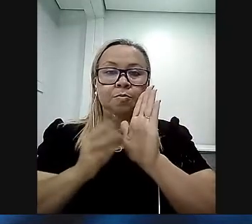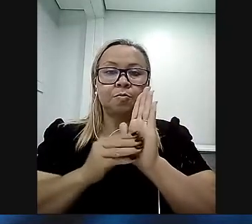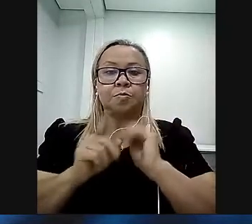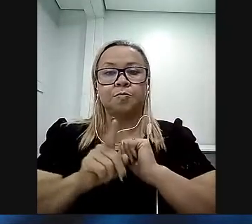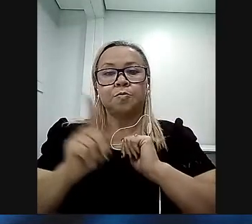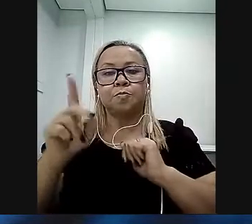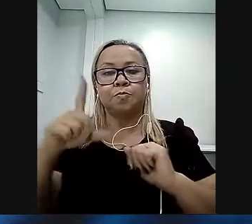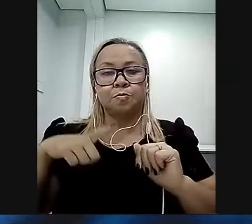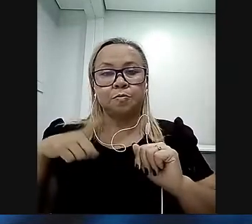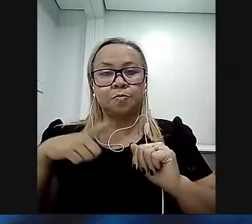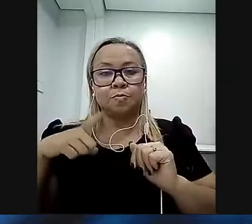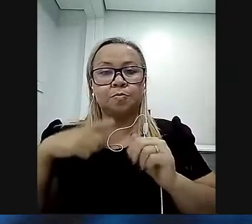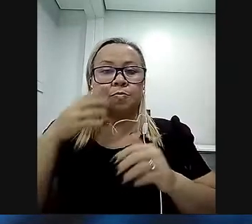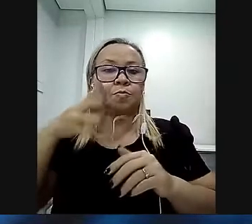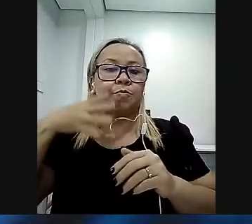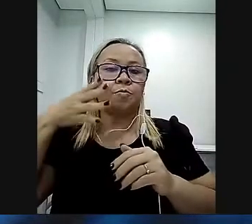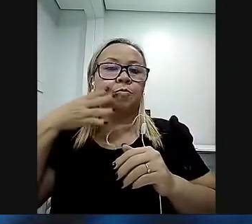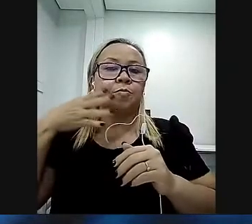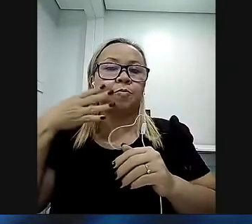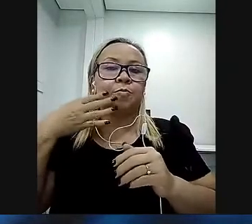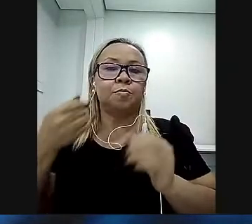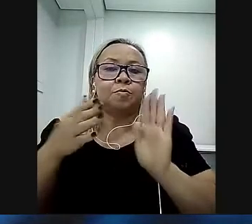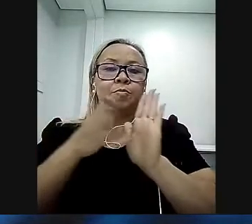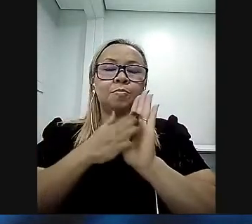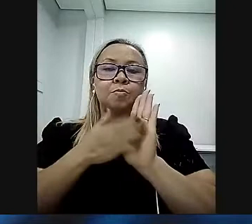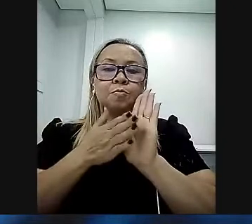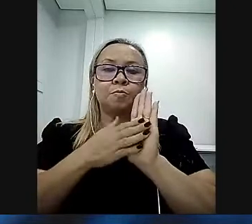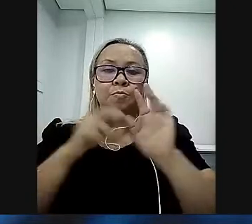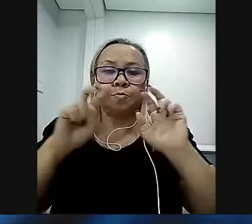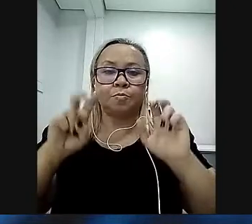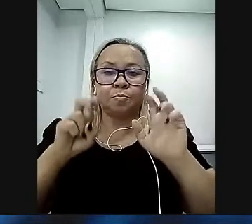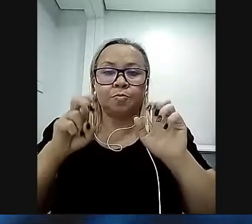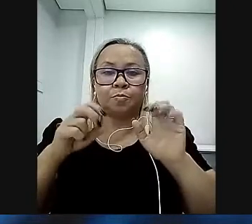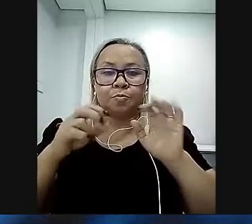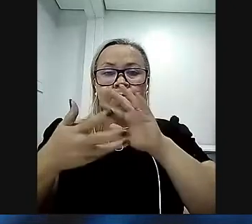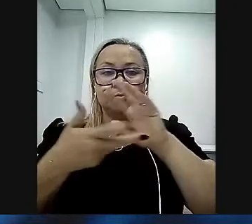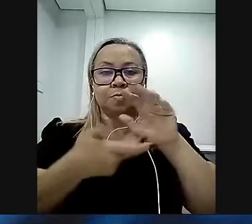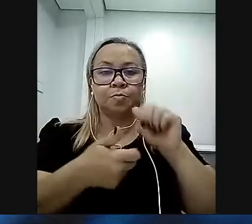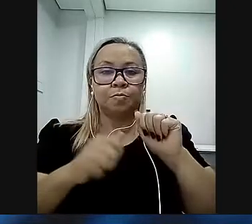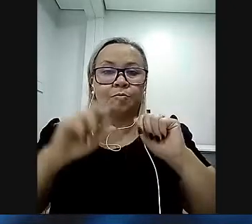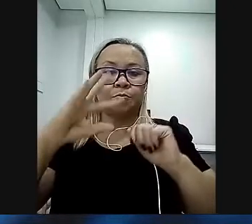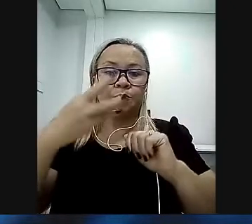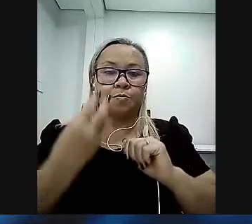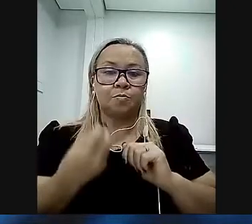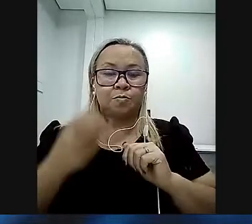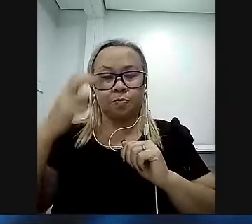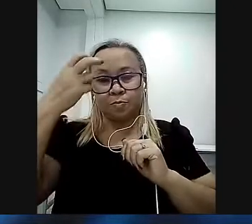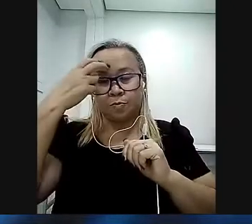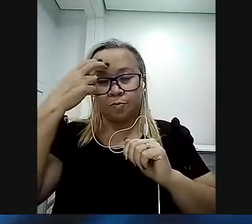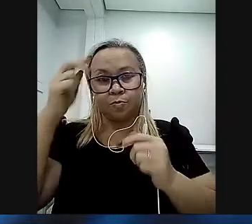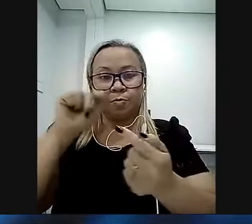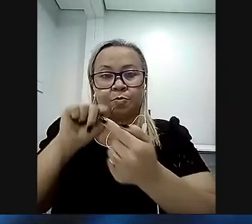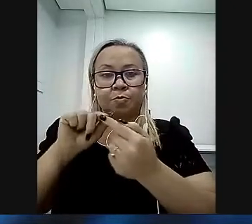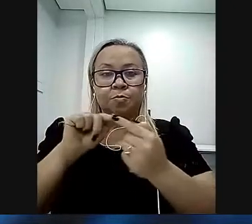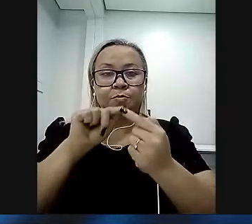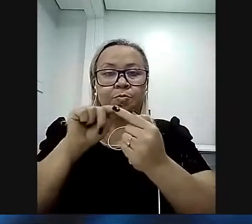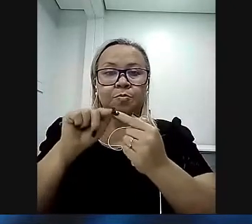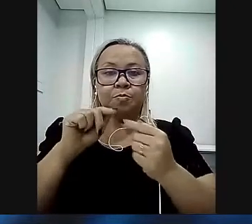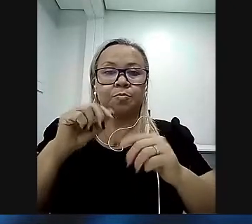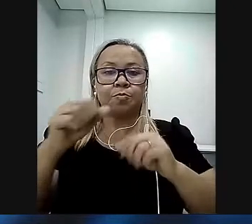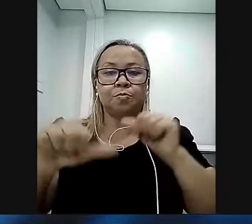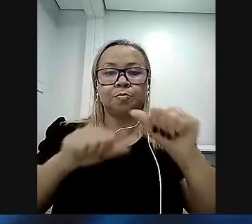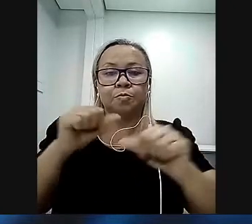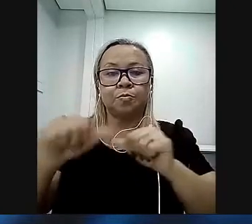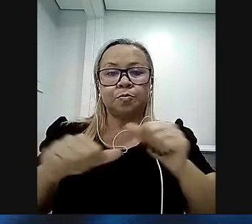as palestras dirigidas à abordagem dos temas vinculados ao universo da arte e da cultura. O objeto é fomentar a troca de experiências com o público